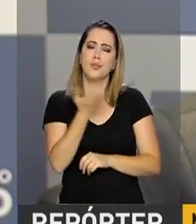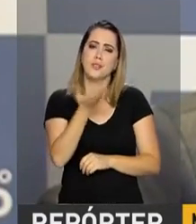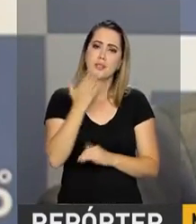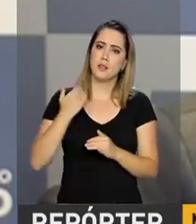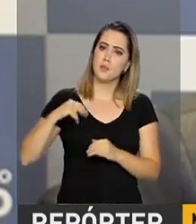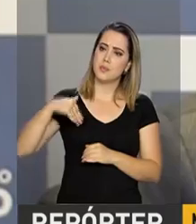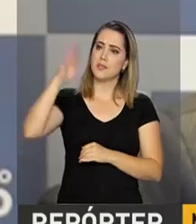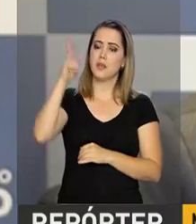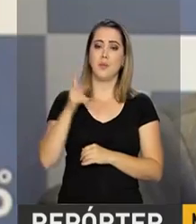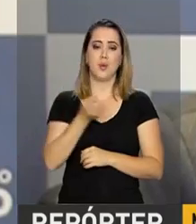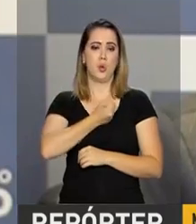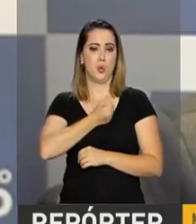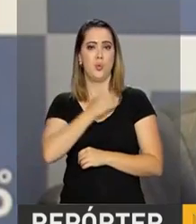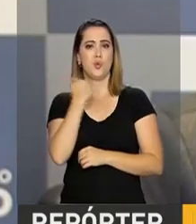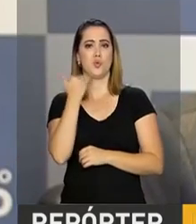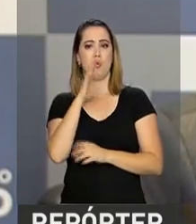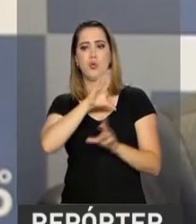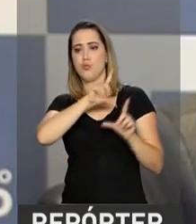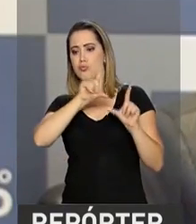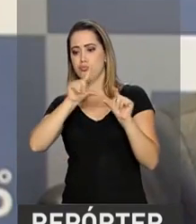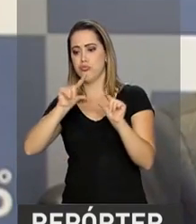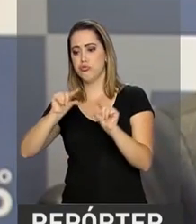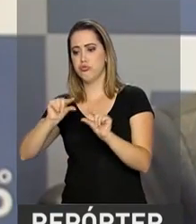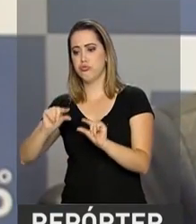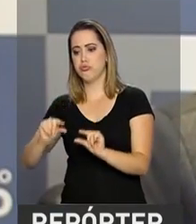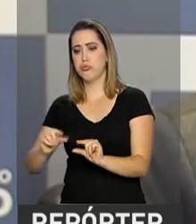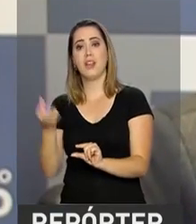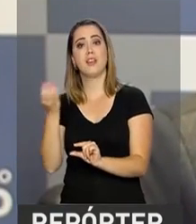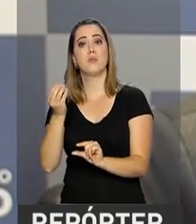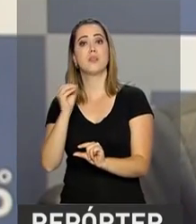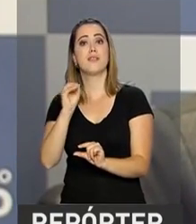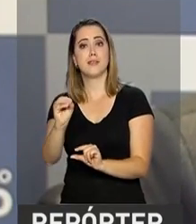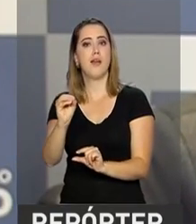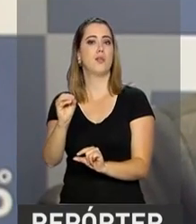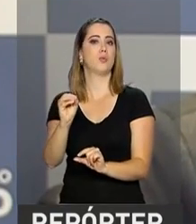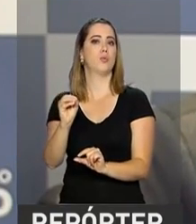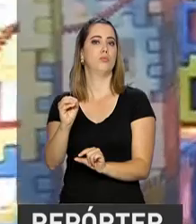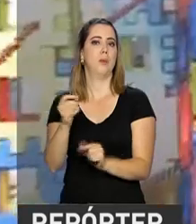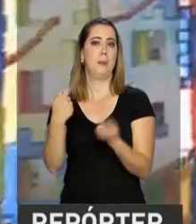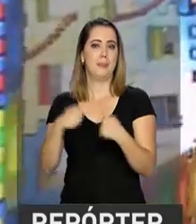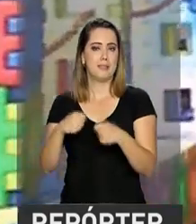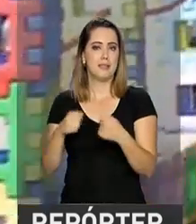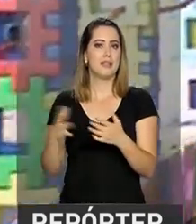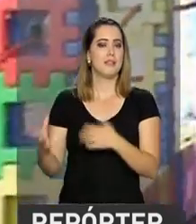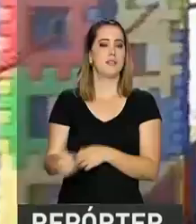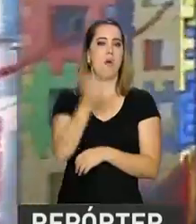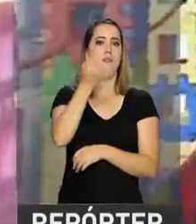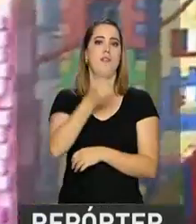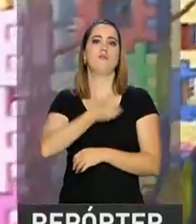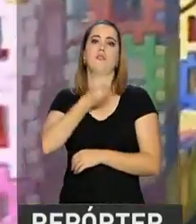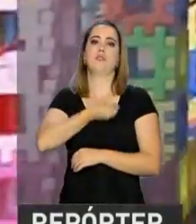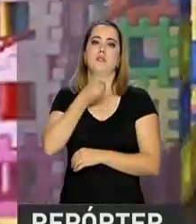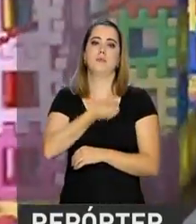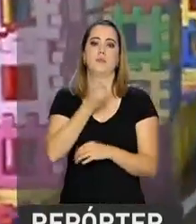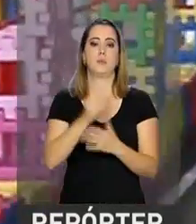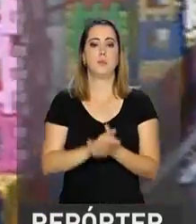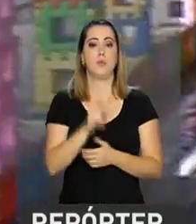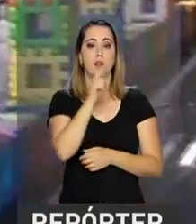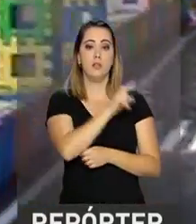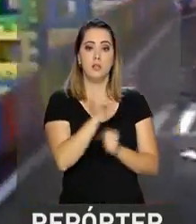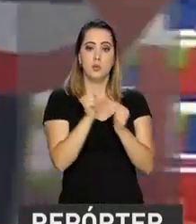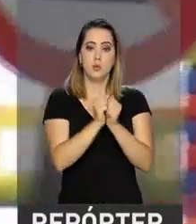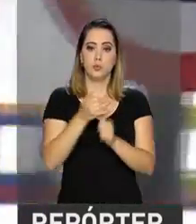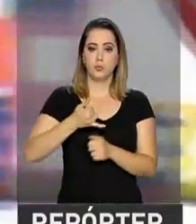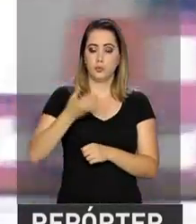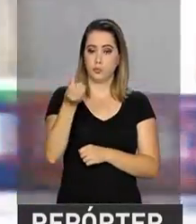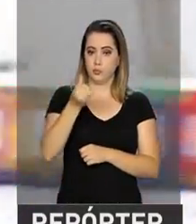números caiam e que chega a 0 a gente precisa é passar um pano vídeos augusto de seis anos veio com o pai conhecer o